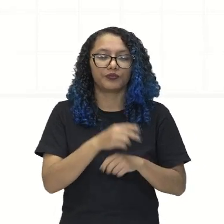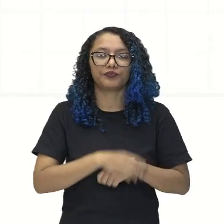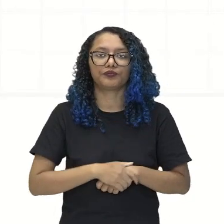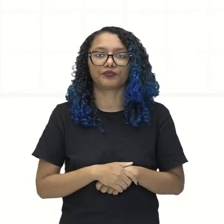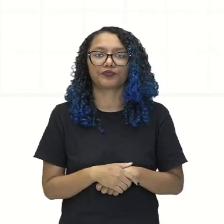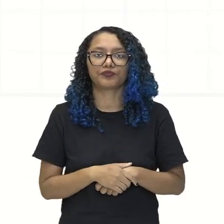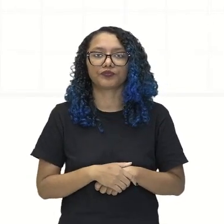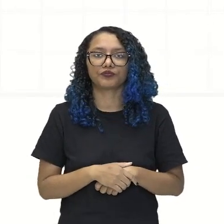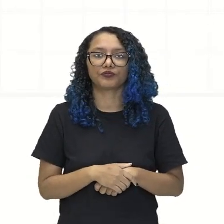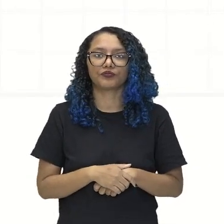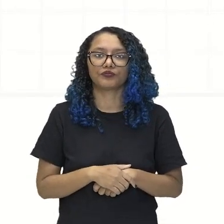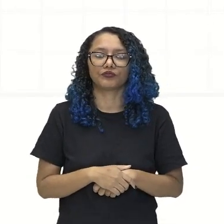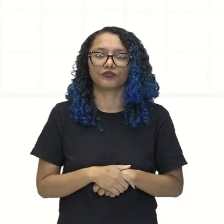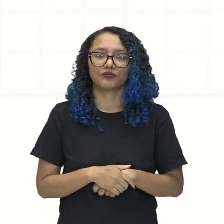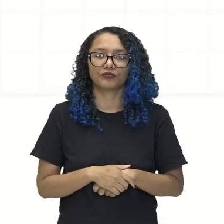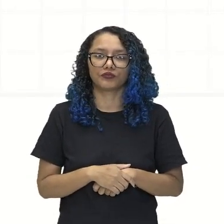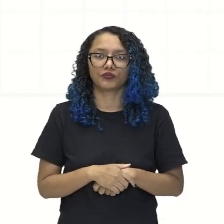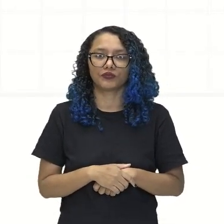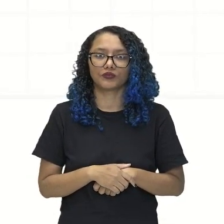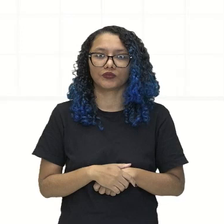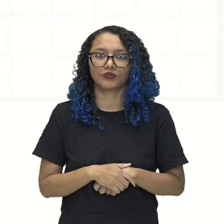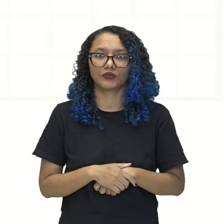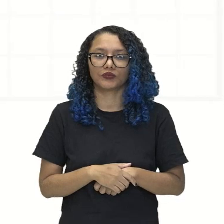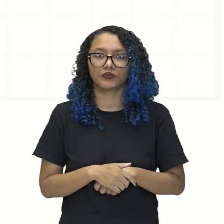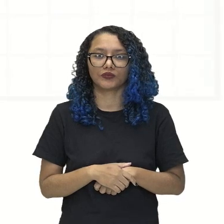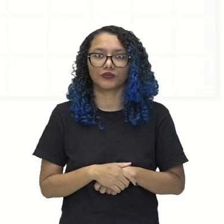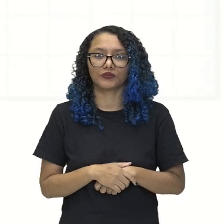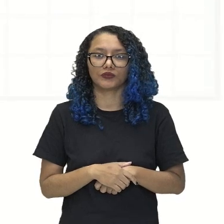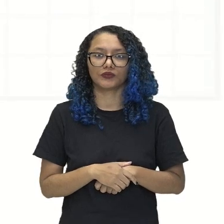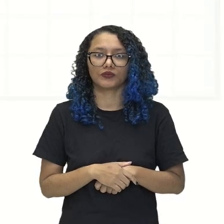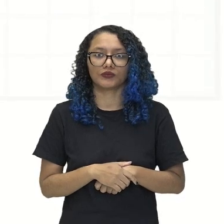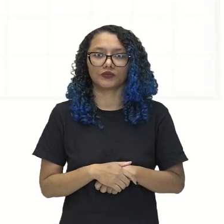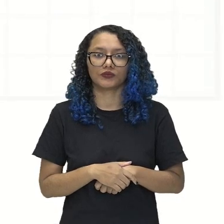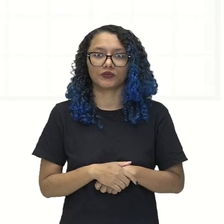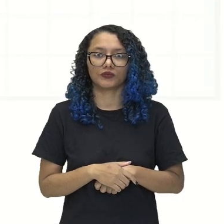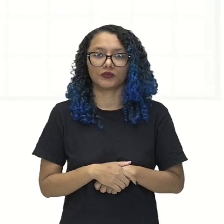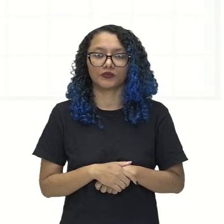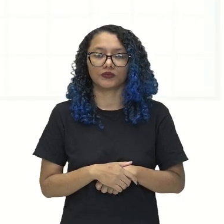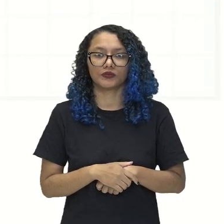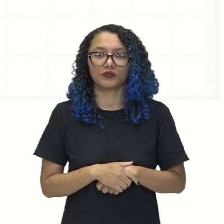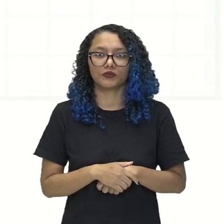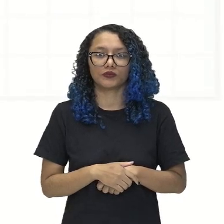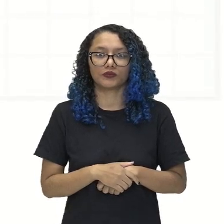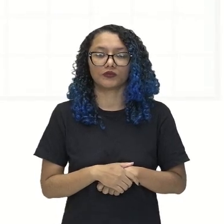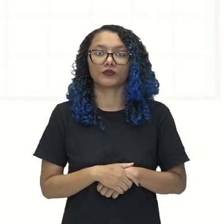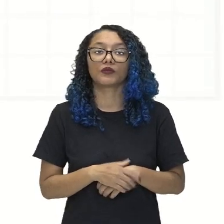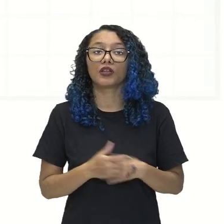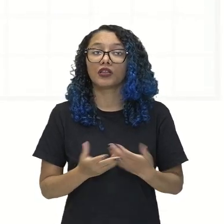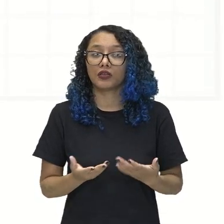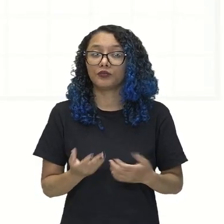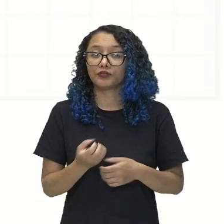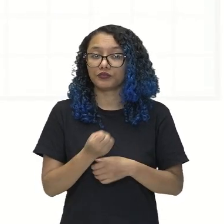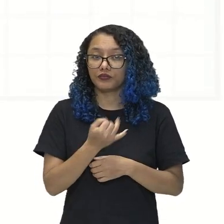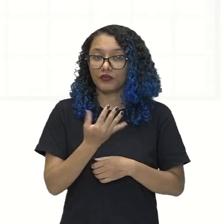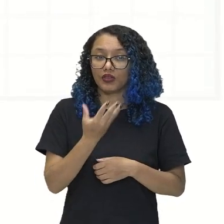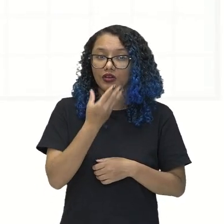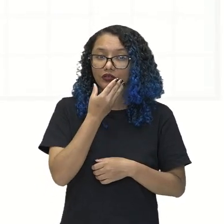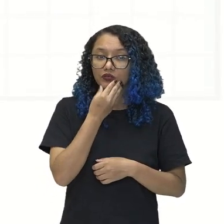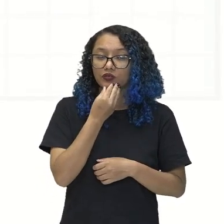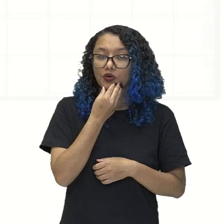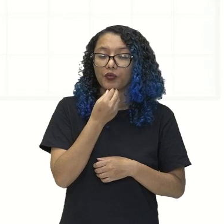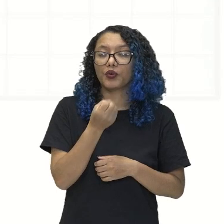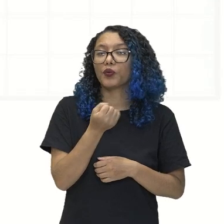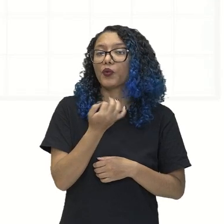ó, o número, né, de meninos passou a ser o dobro